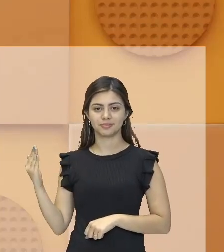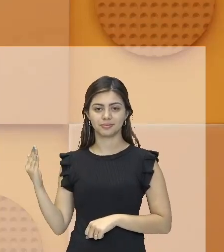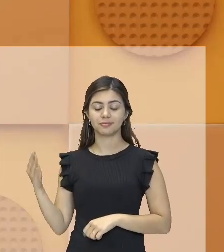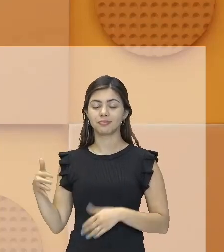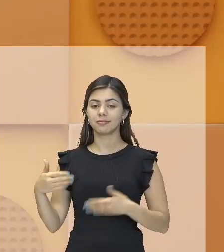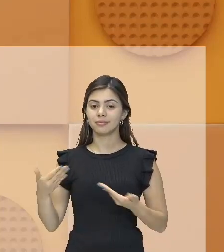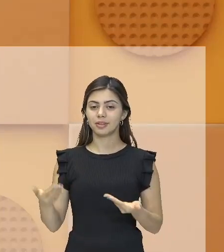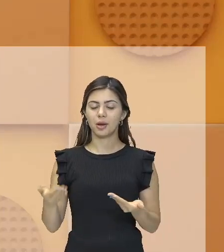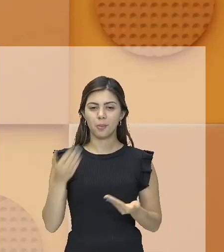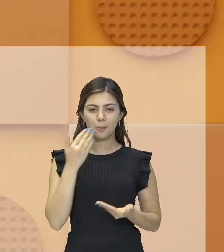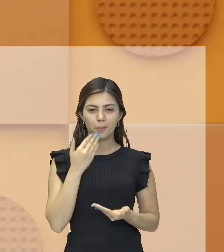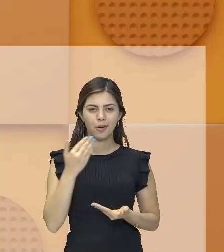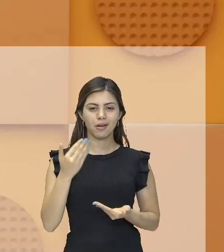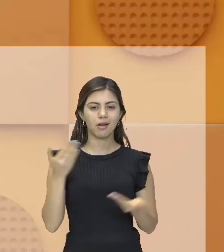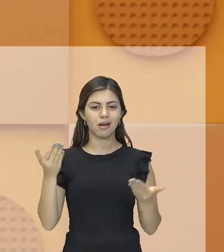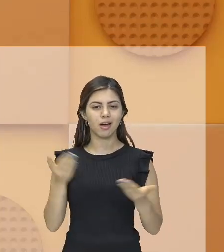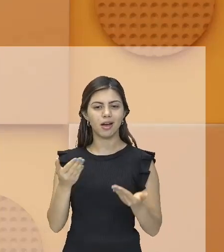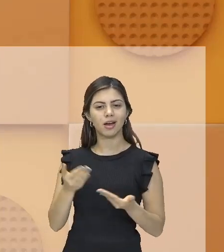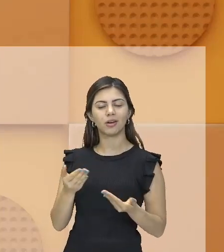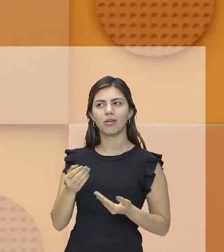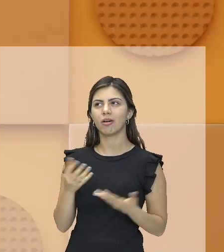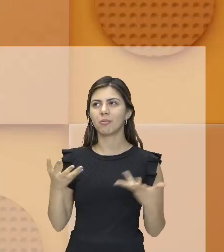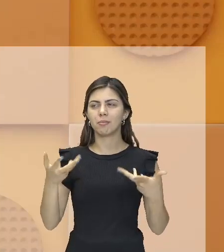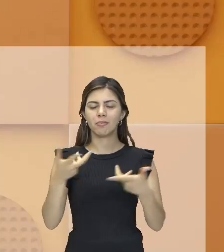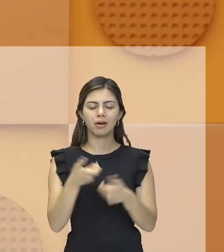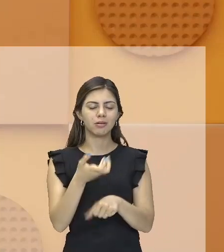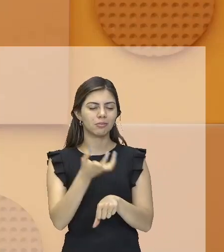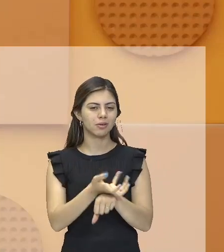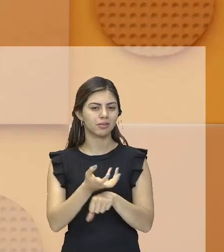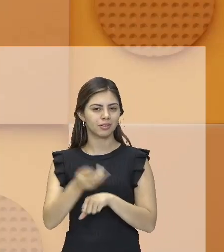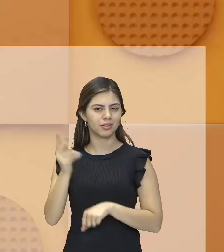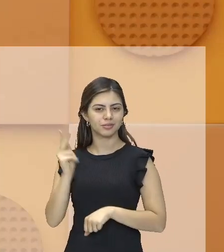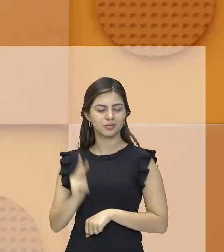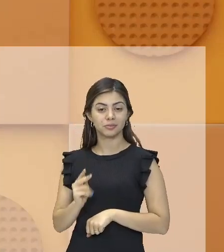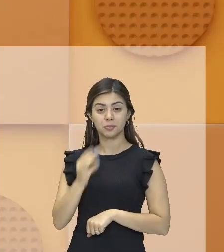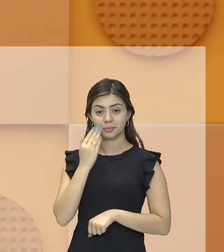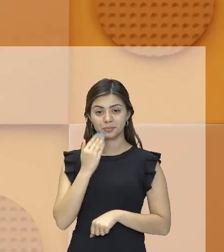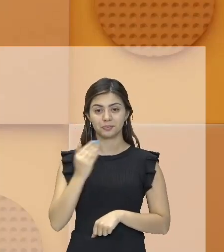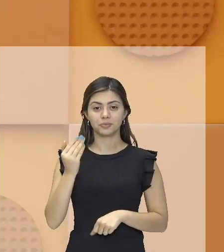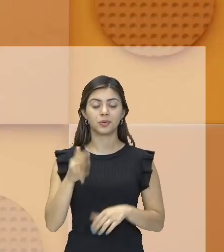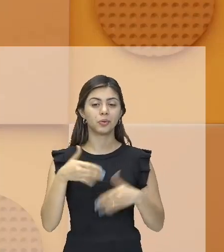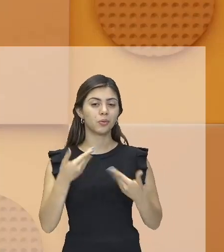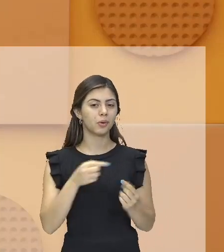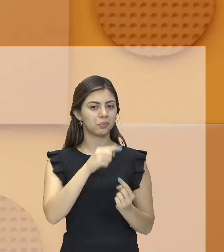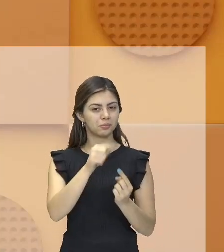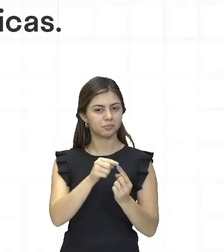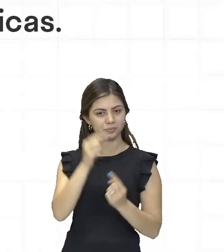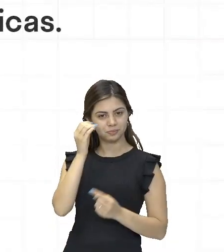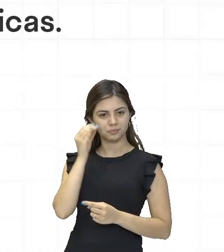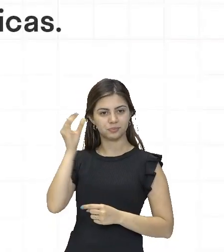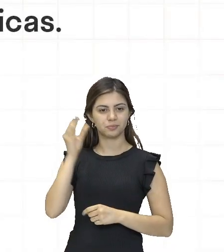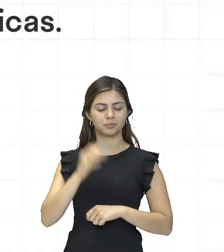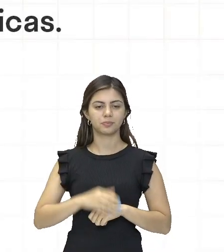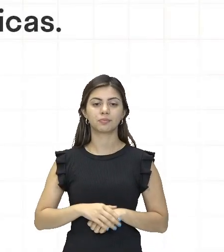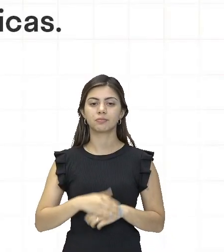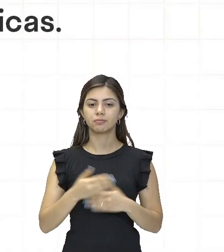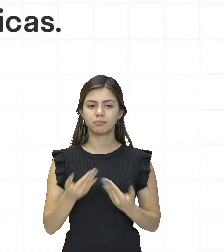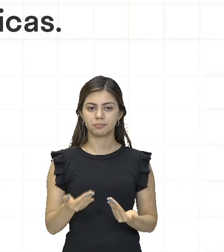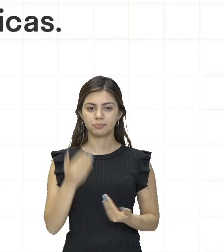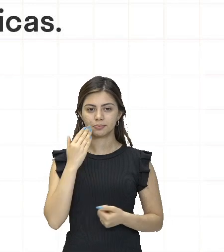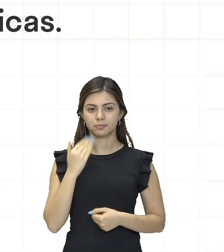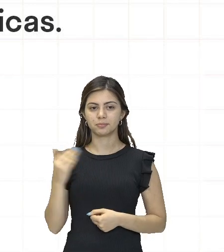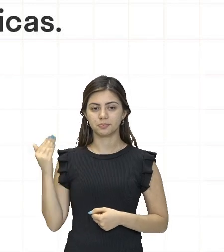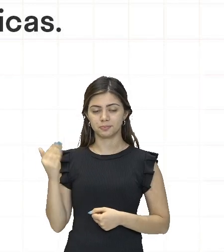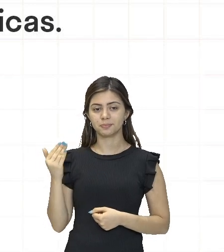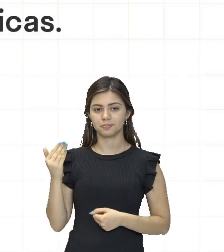e vamos mergulhar por essa maravilhosa disciplina. Vamos observar aí o objeto de conhecimento.